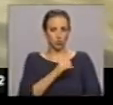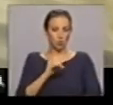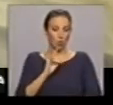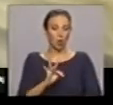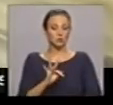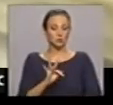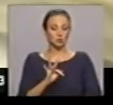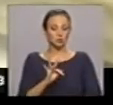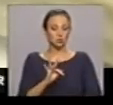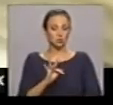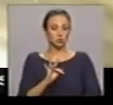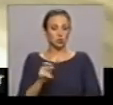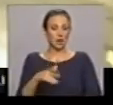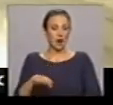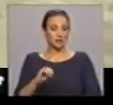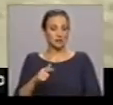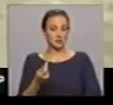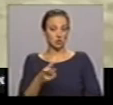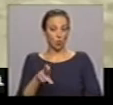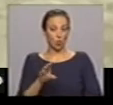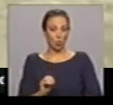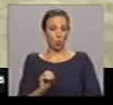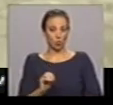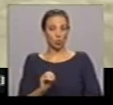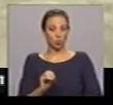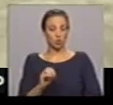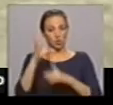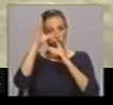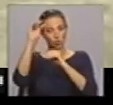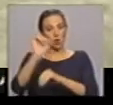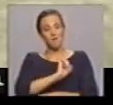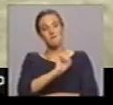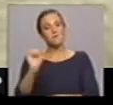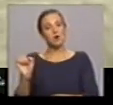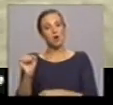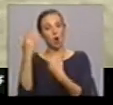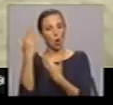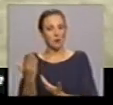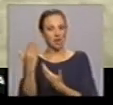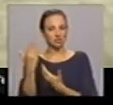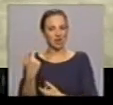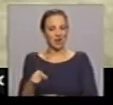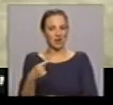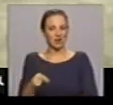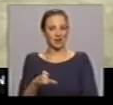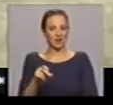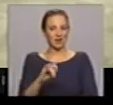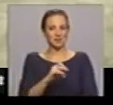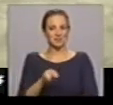na zona de Saturno e das suas luas. Portanto, fica aqui também a nossa homenagem à